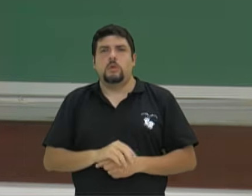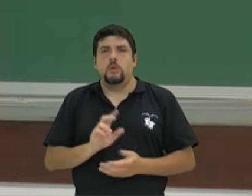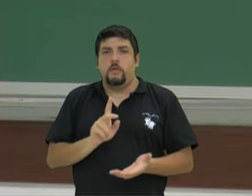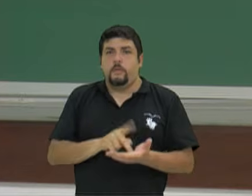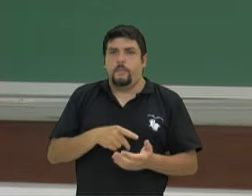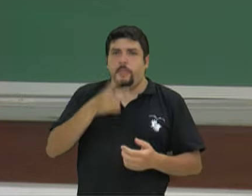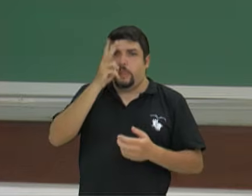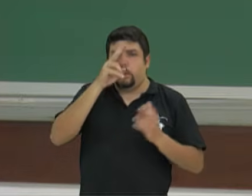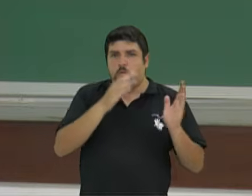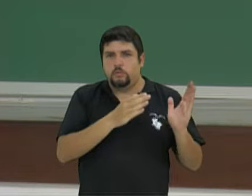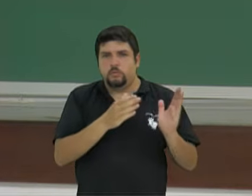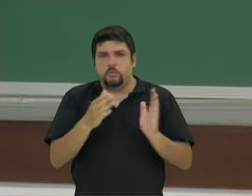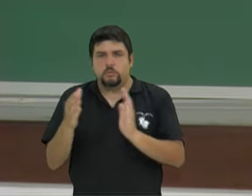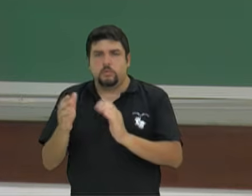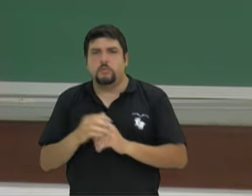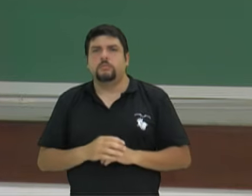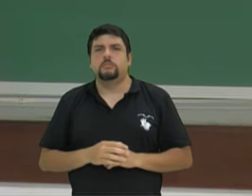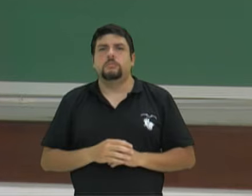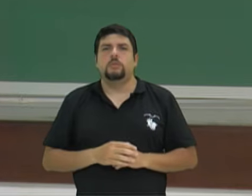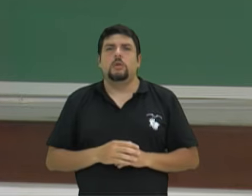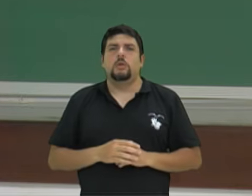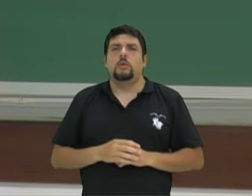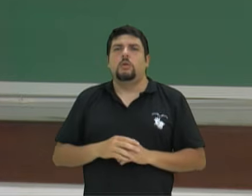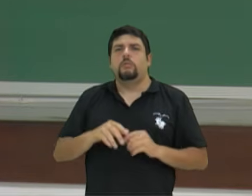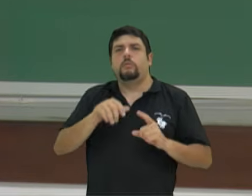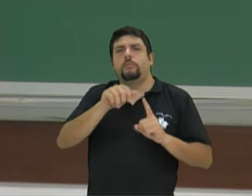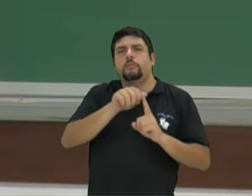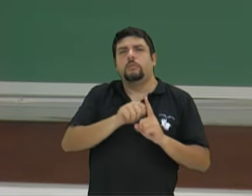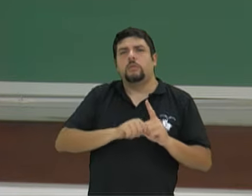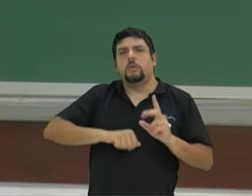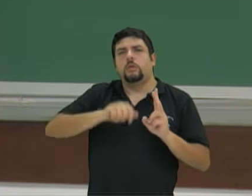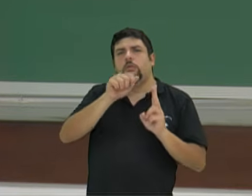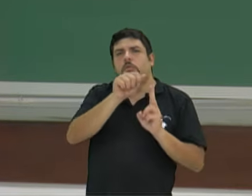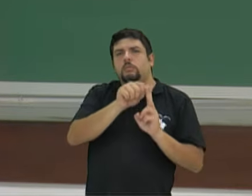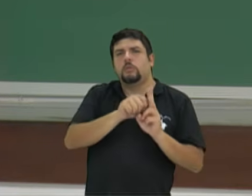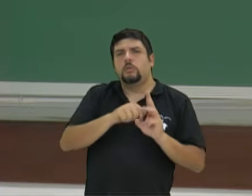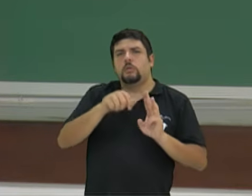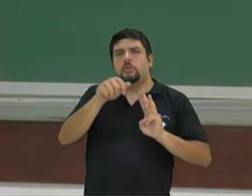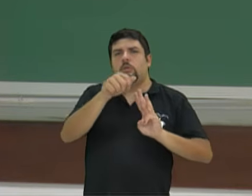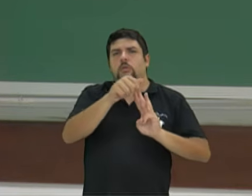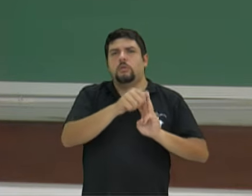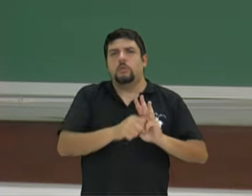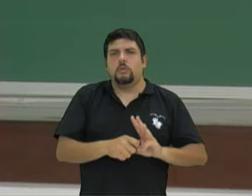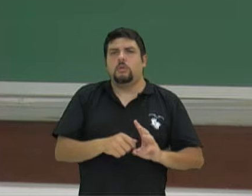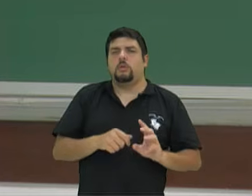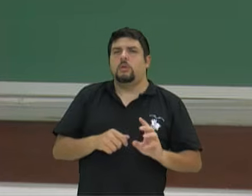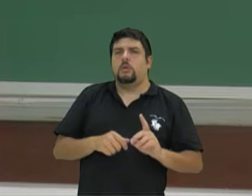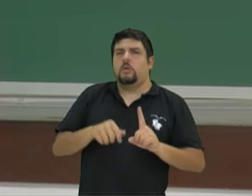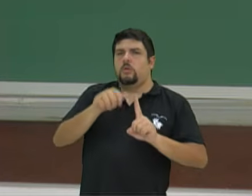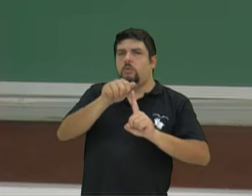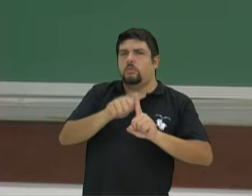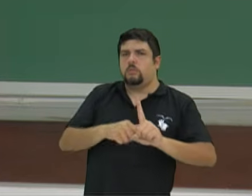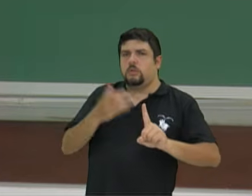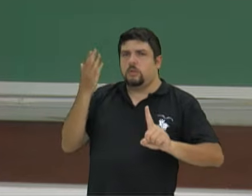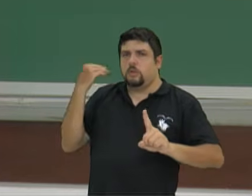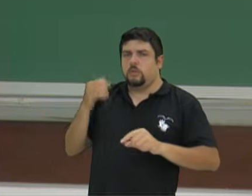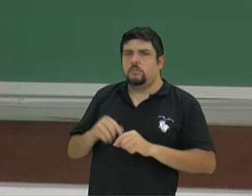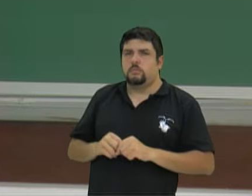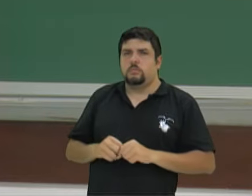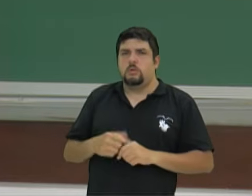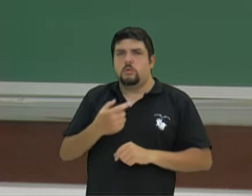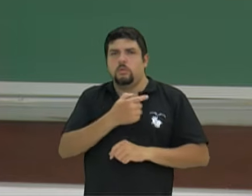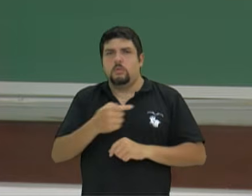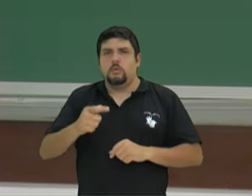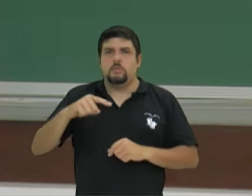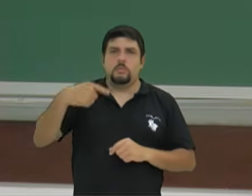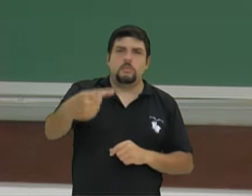ele vai assim, há alguns meses fulano apareceu, vai aparecer aquelas imagens lá, os textos, há um mês atrás, e depois, uma semana depois,